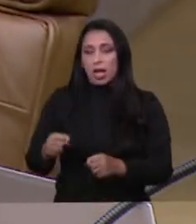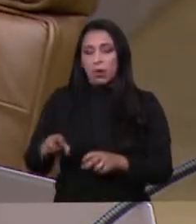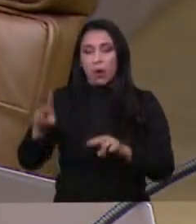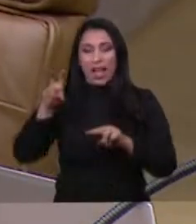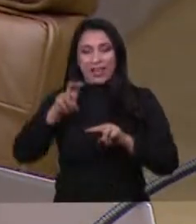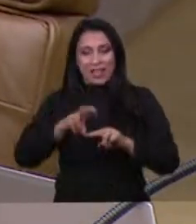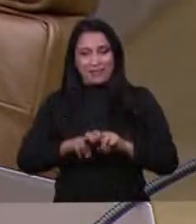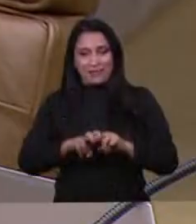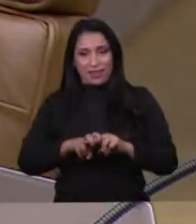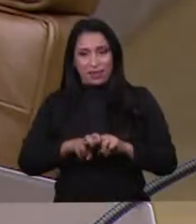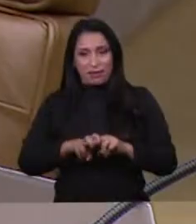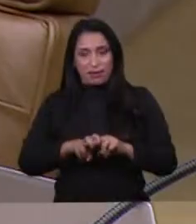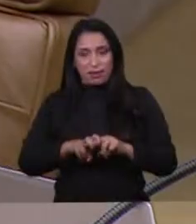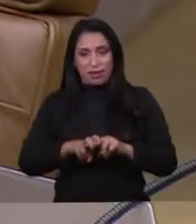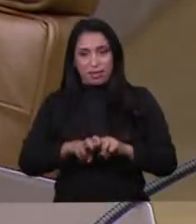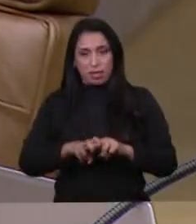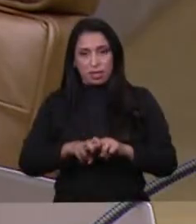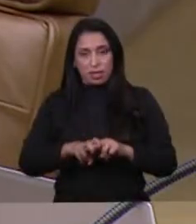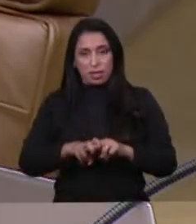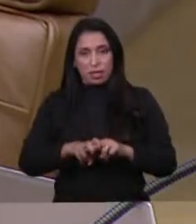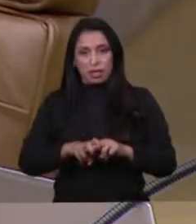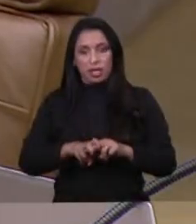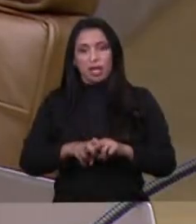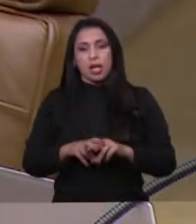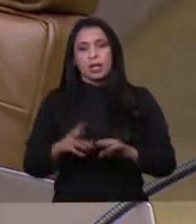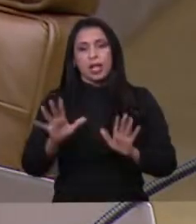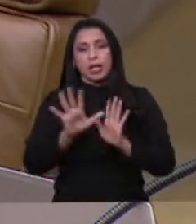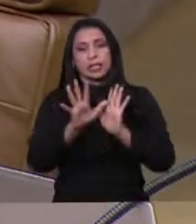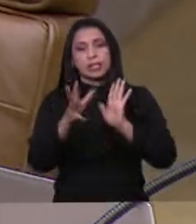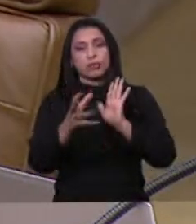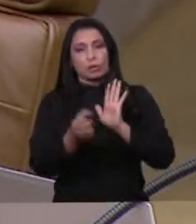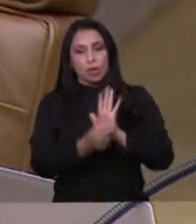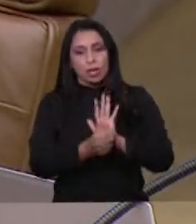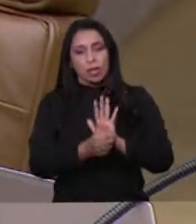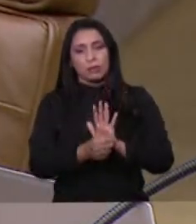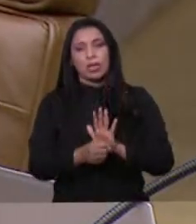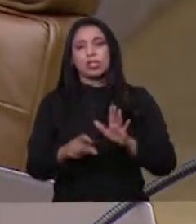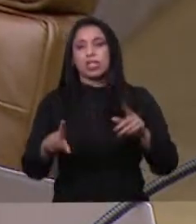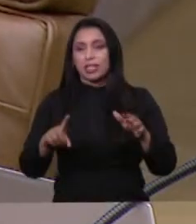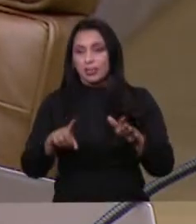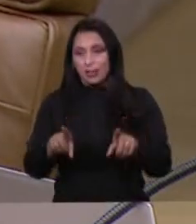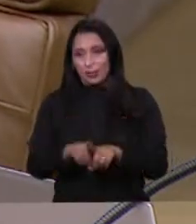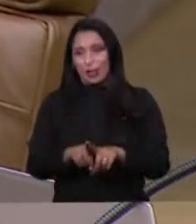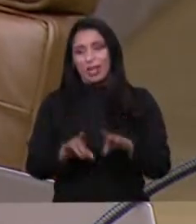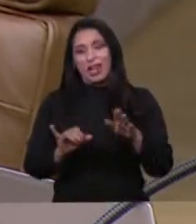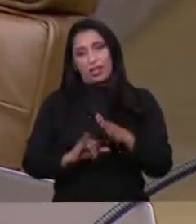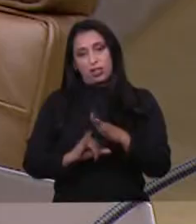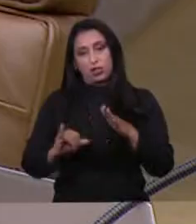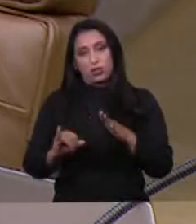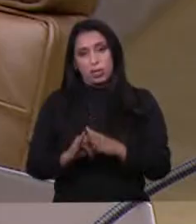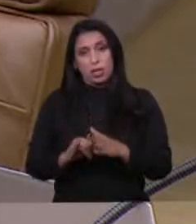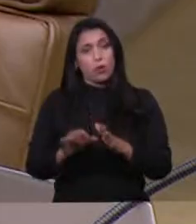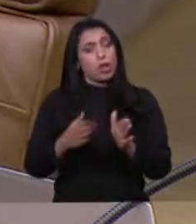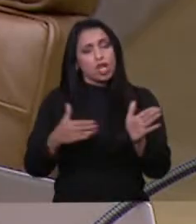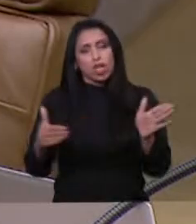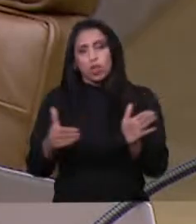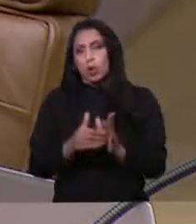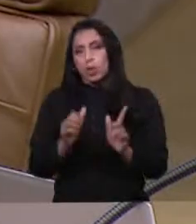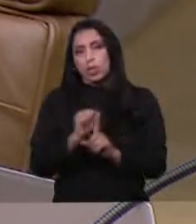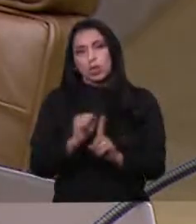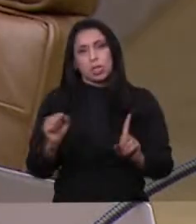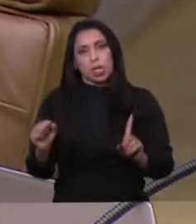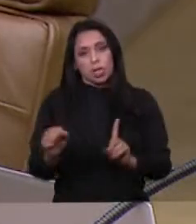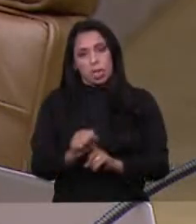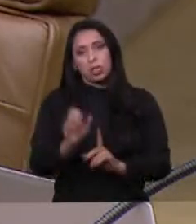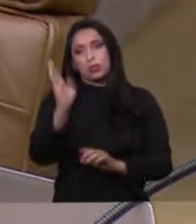cadeira e dali vilipendiada simbolicamente também a instituição como um todo e toda a sociedade brasileira,